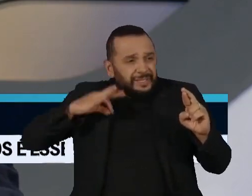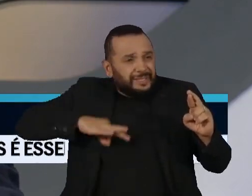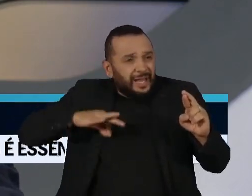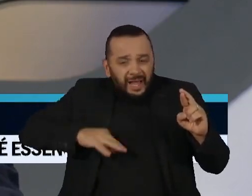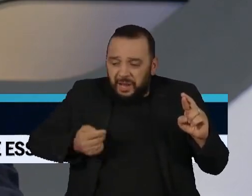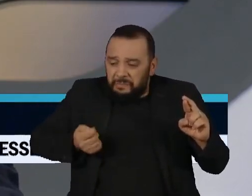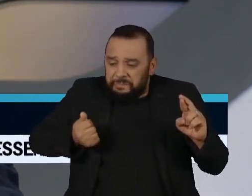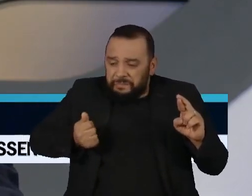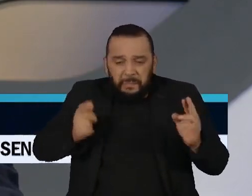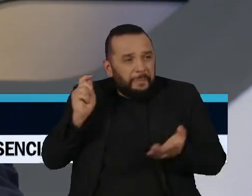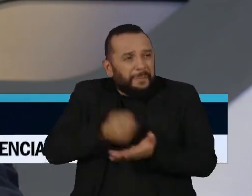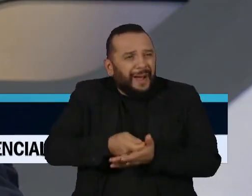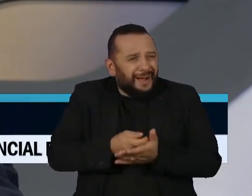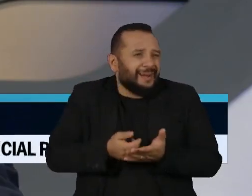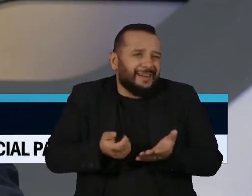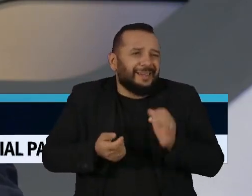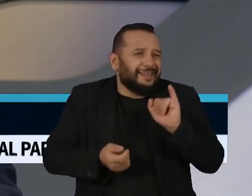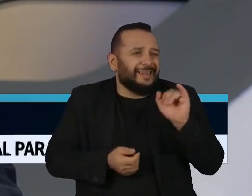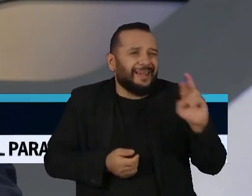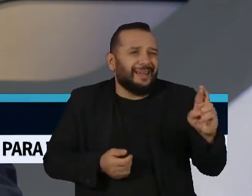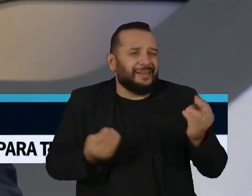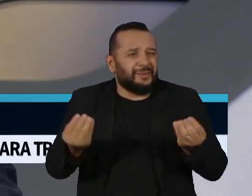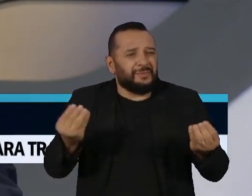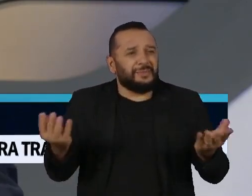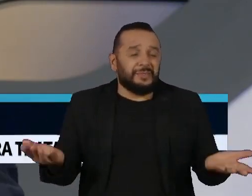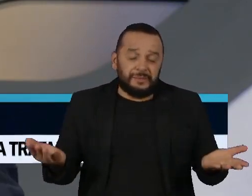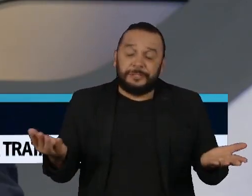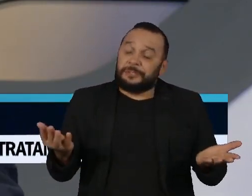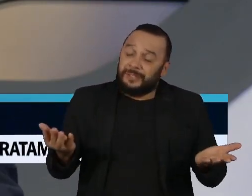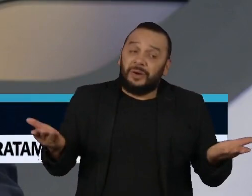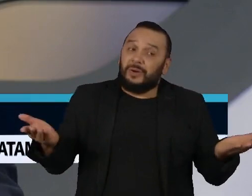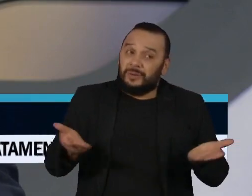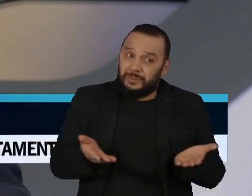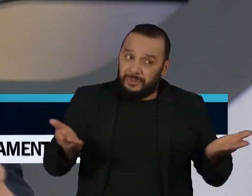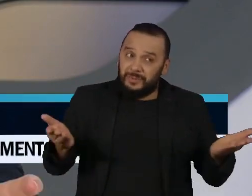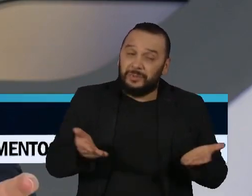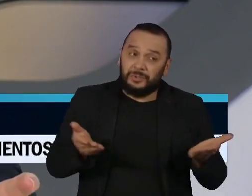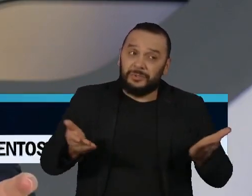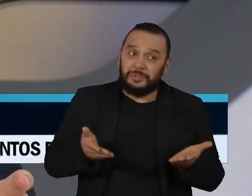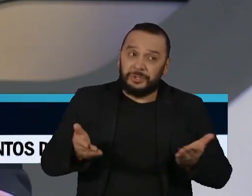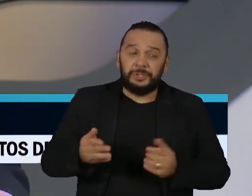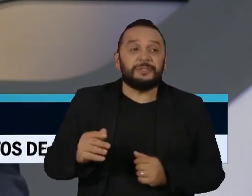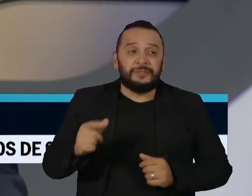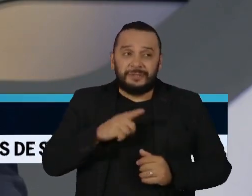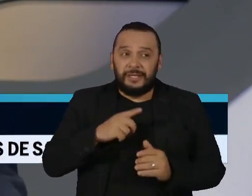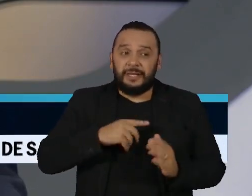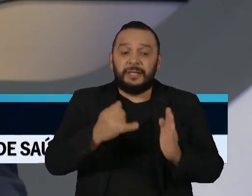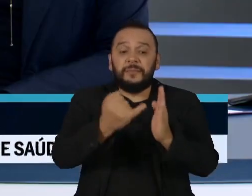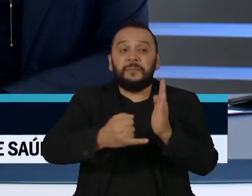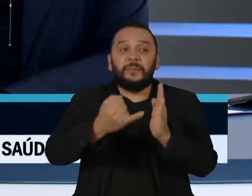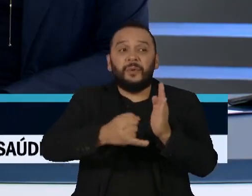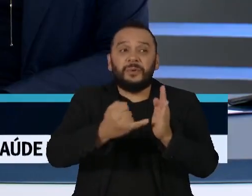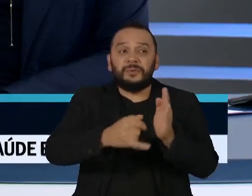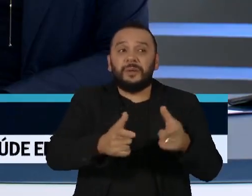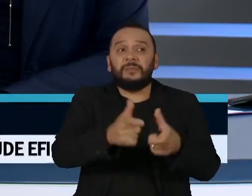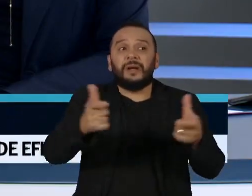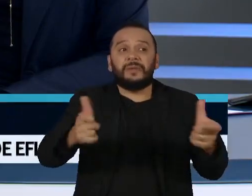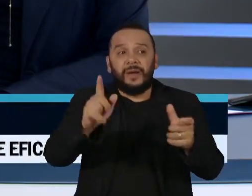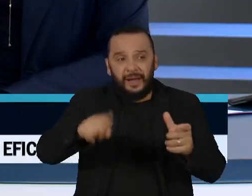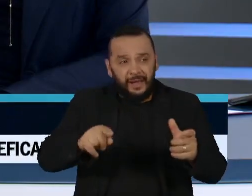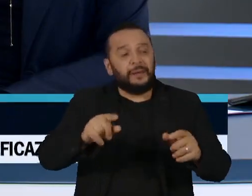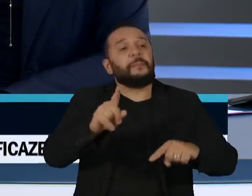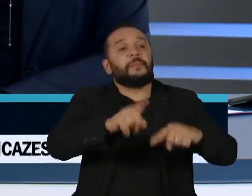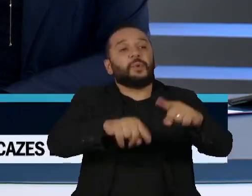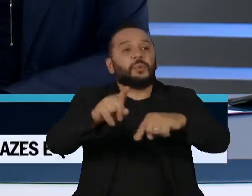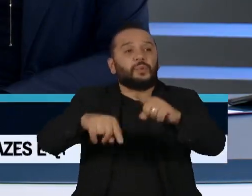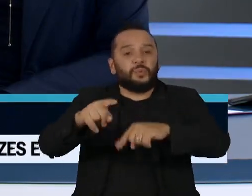hoje grande parte da nossa tributação está na forma indireta, sobre os produtos. Então, eu vou